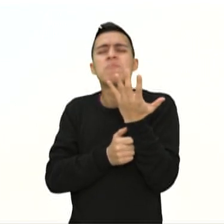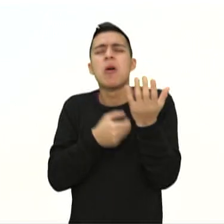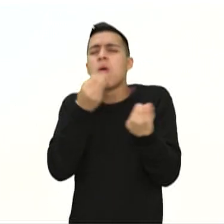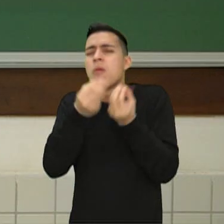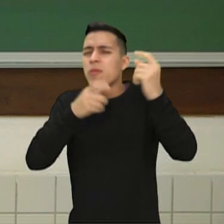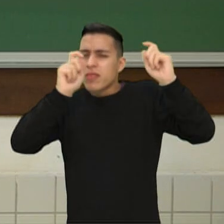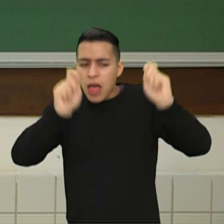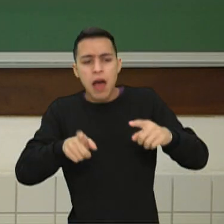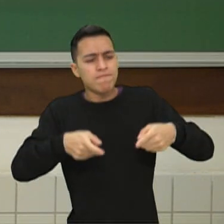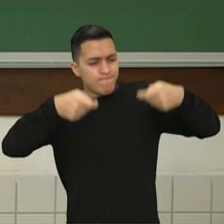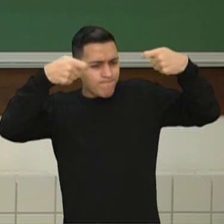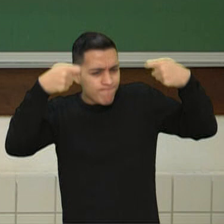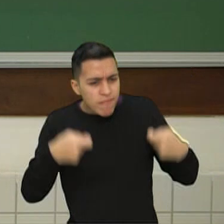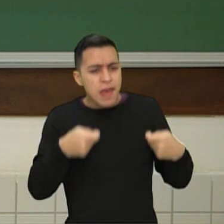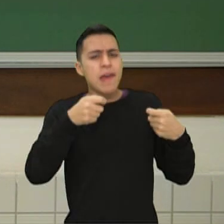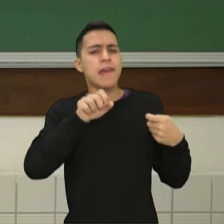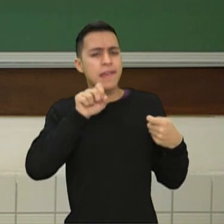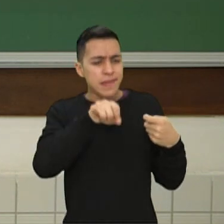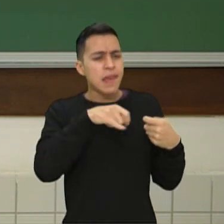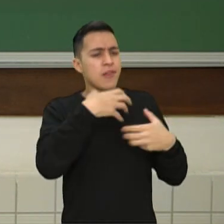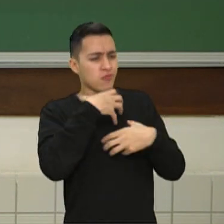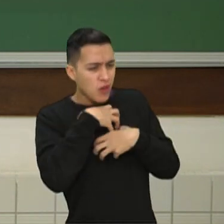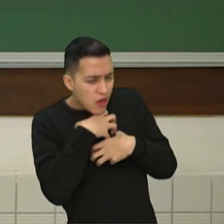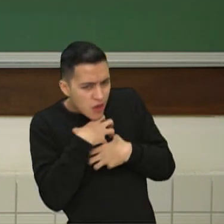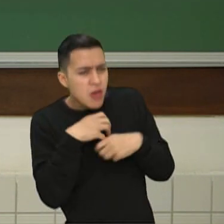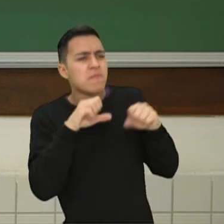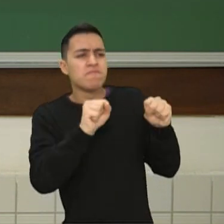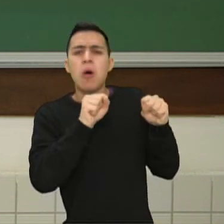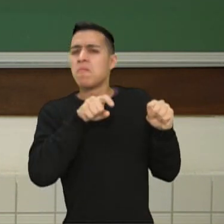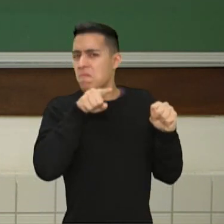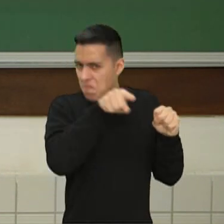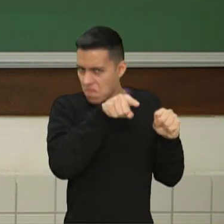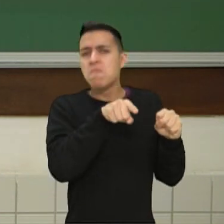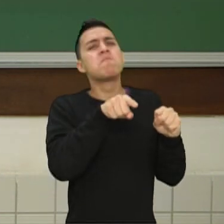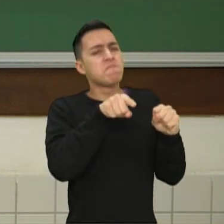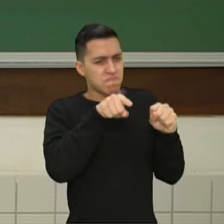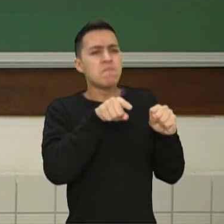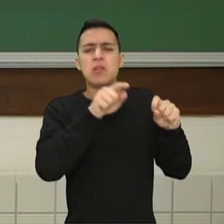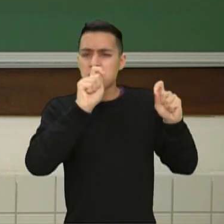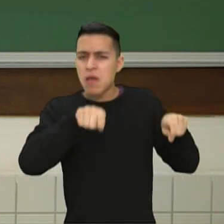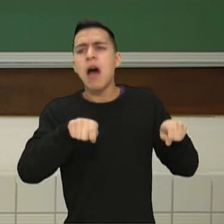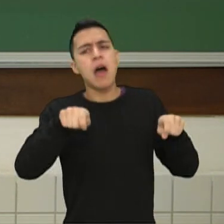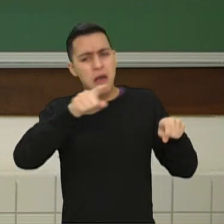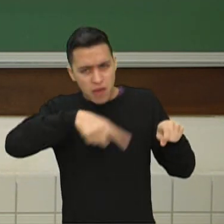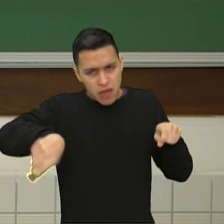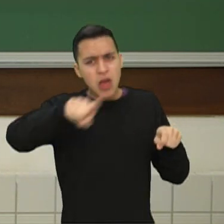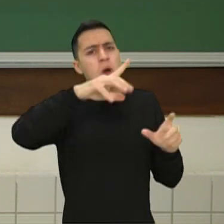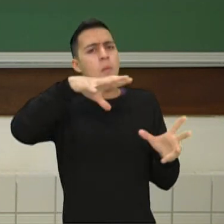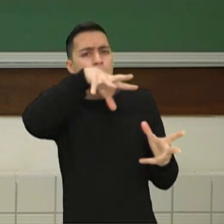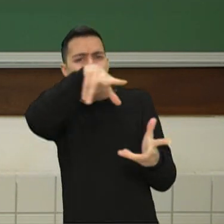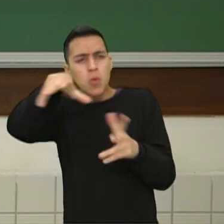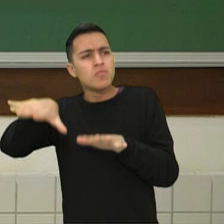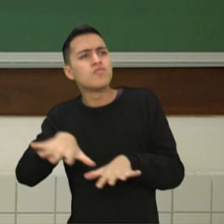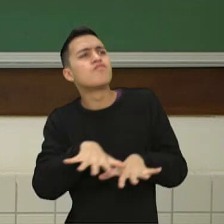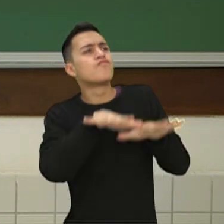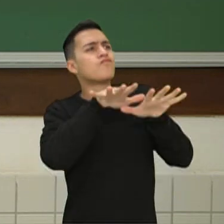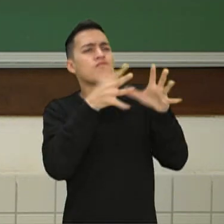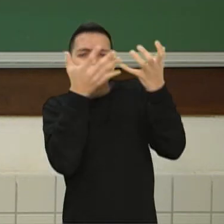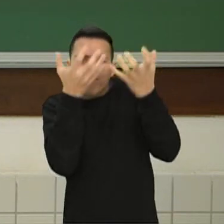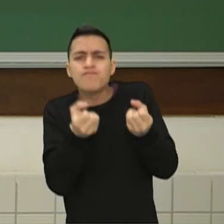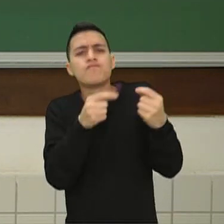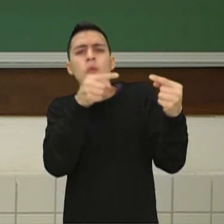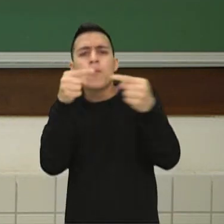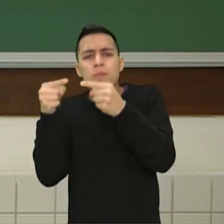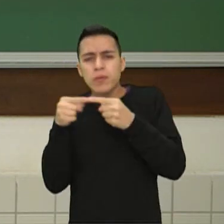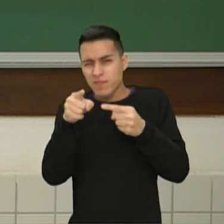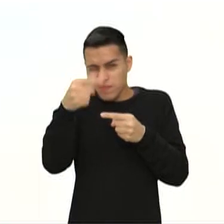a gente determina se uma ação pode ser, né, válida universalmente, pode ter um valor universal, tá? Dá uma